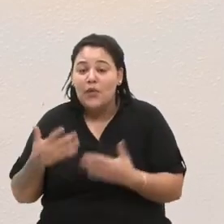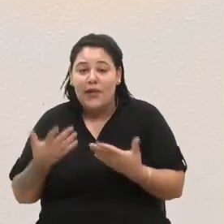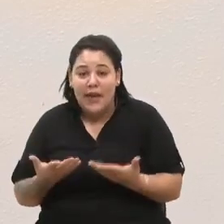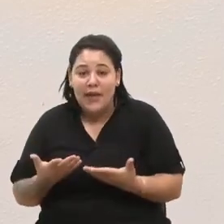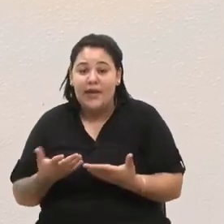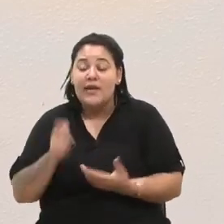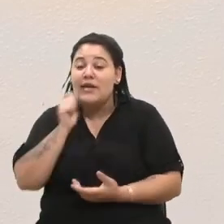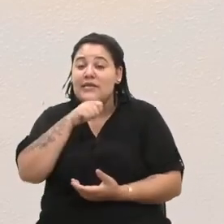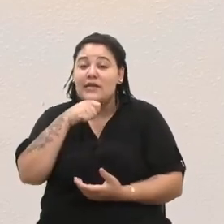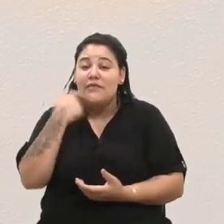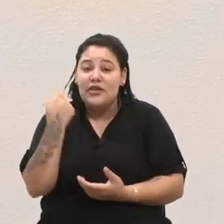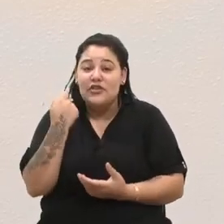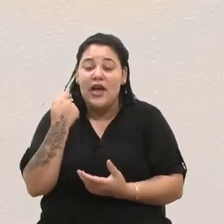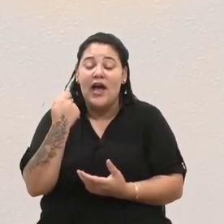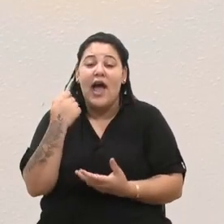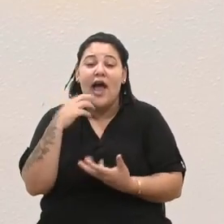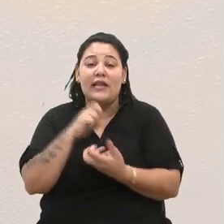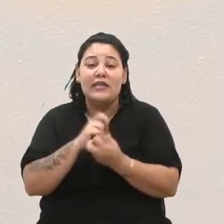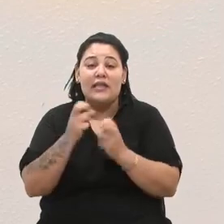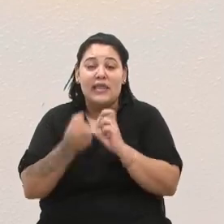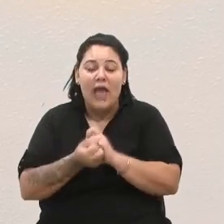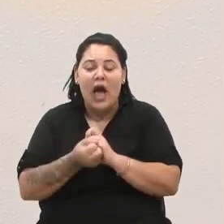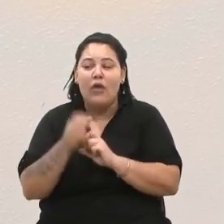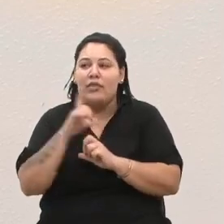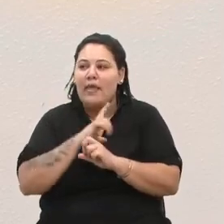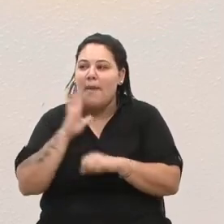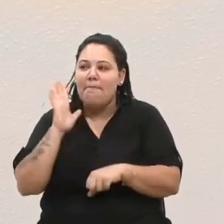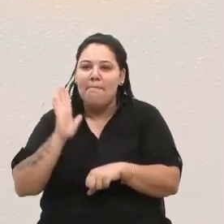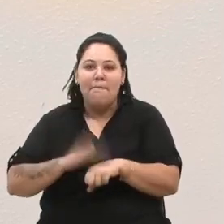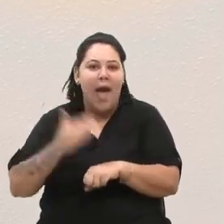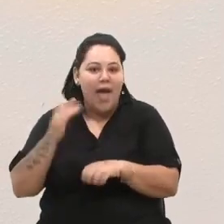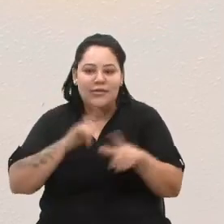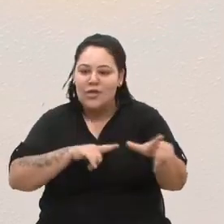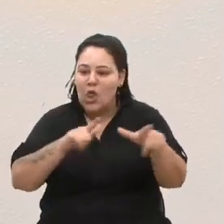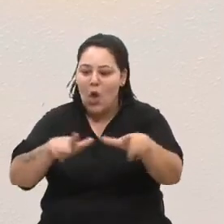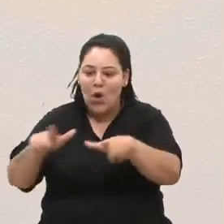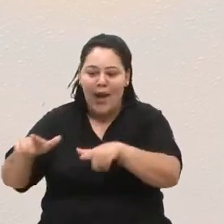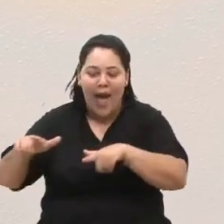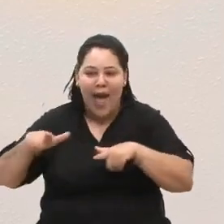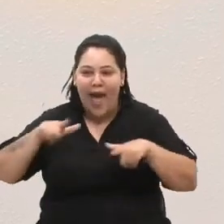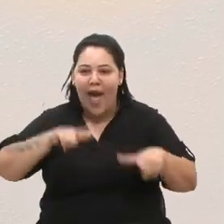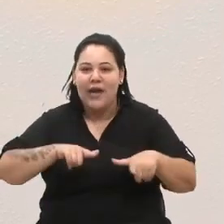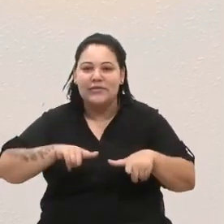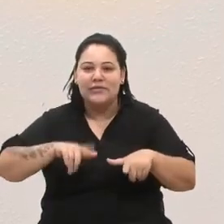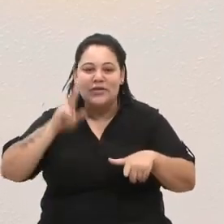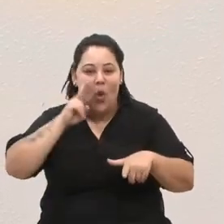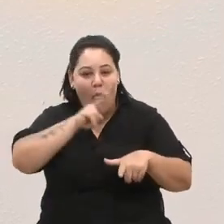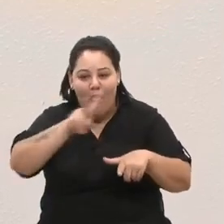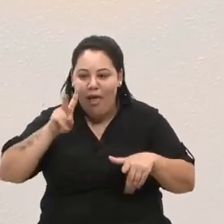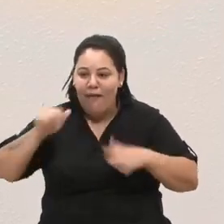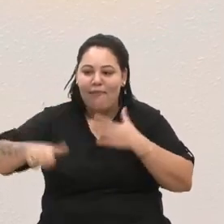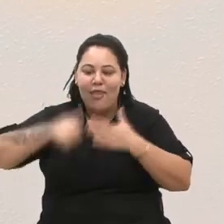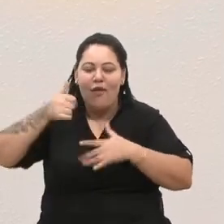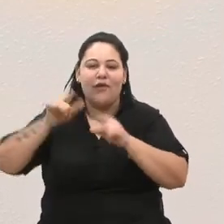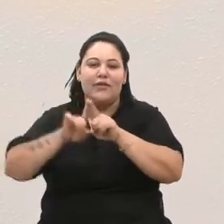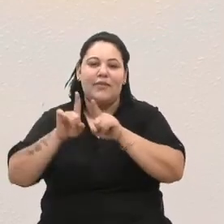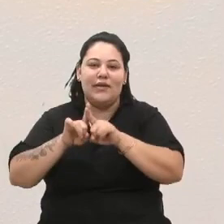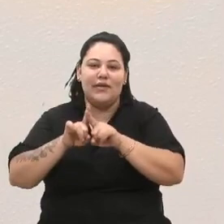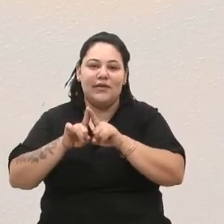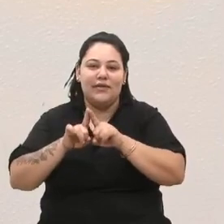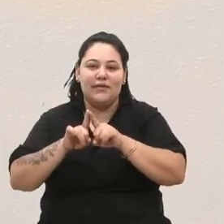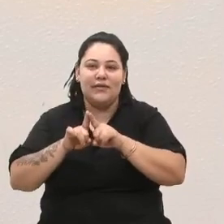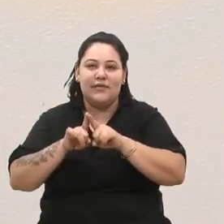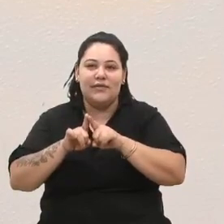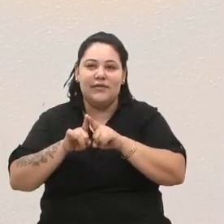cervejas artesanais tenham mais espaços, sejam vistas com melhores olhos, e mais que